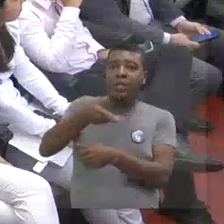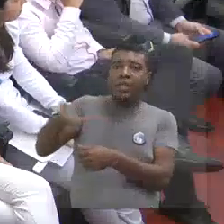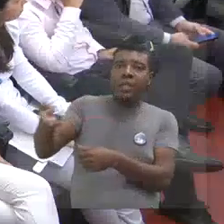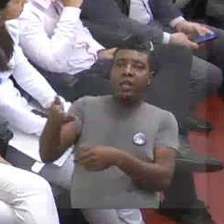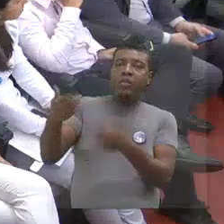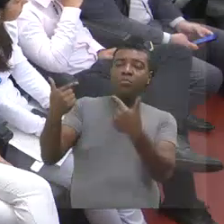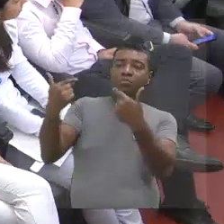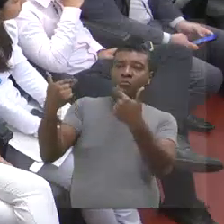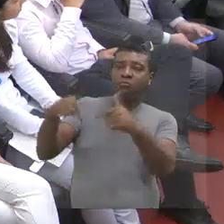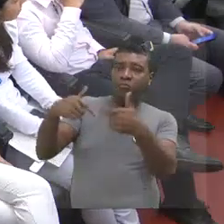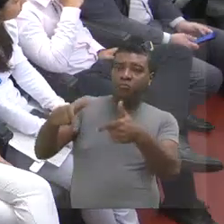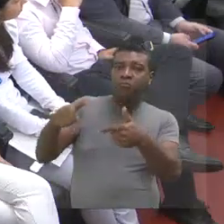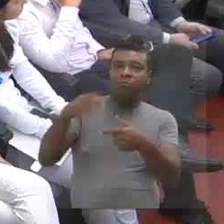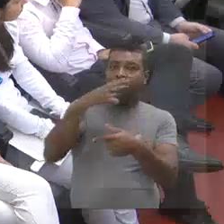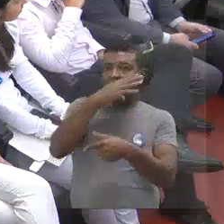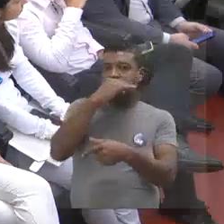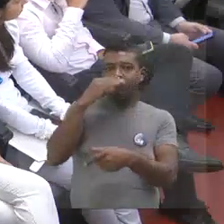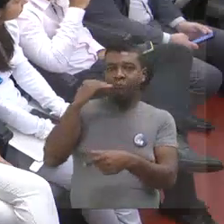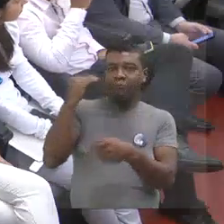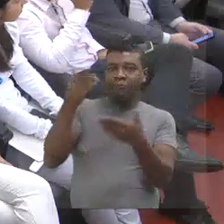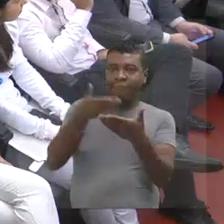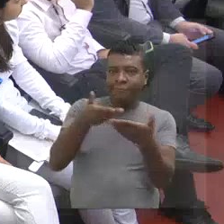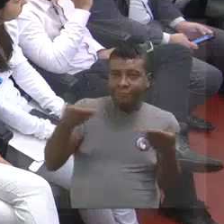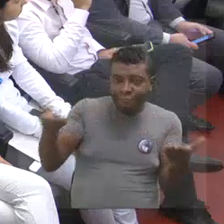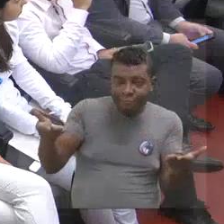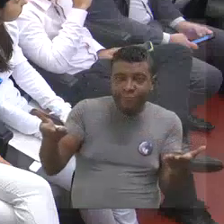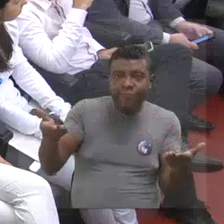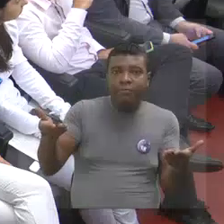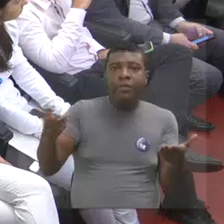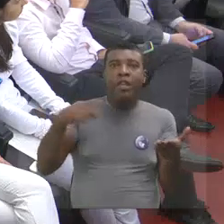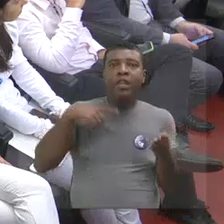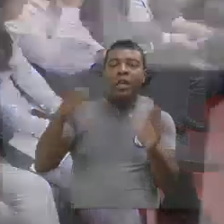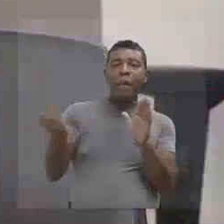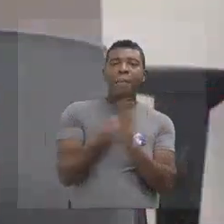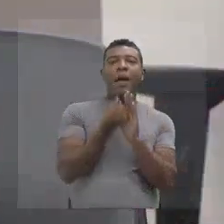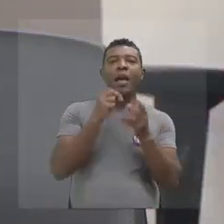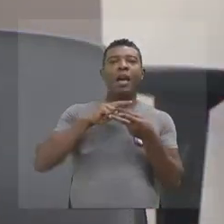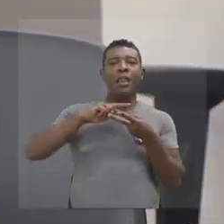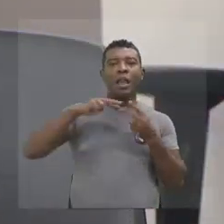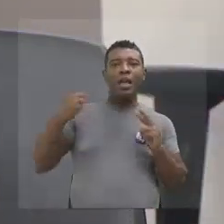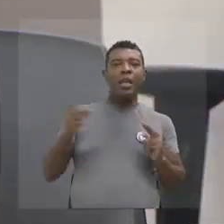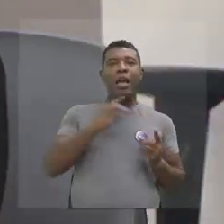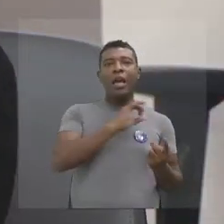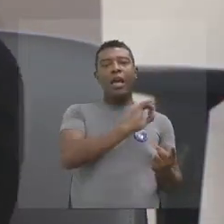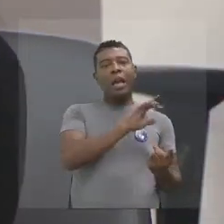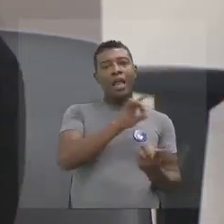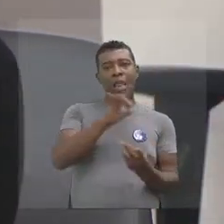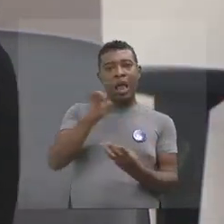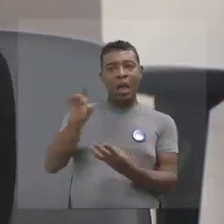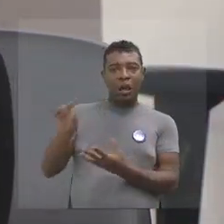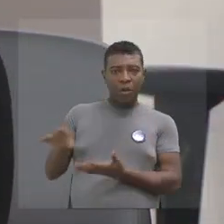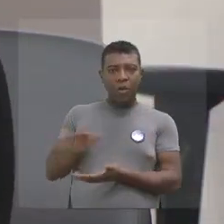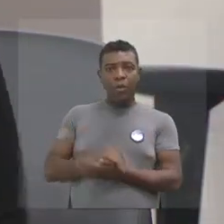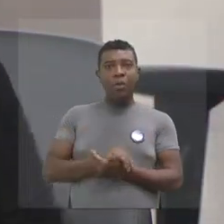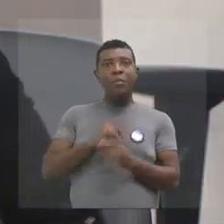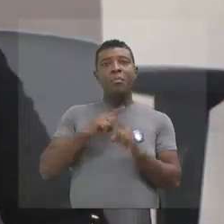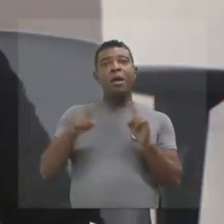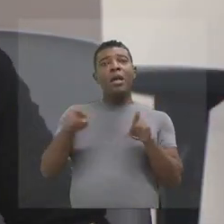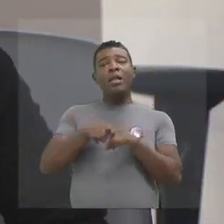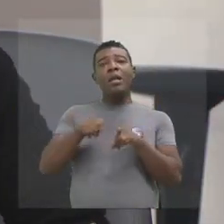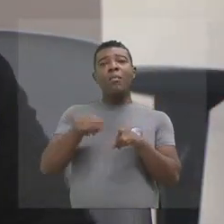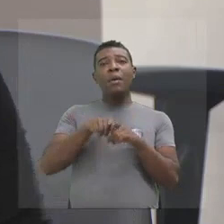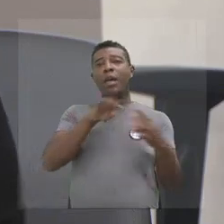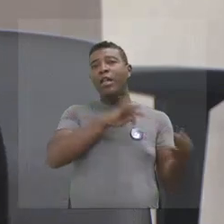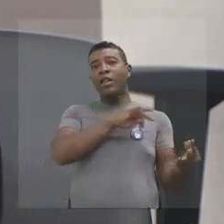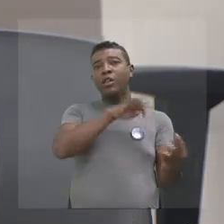esses resultados tem a marca e o DNA de cada um deles aqui mas também de todos os nossos servidores